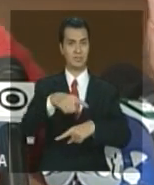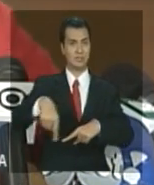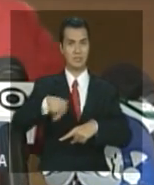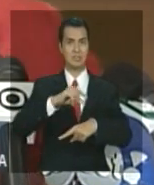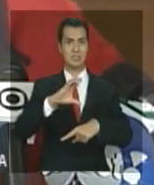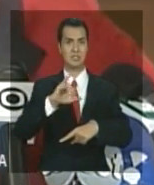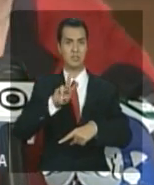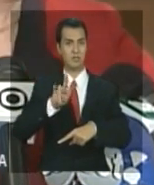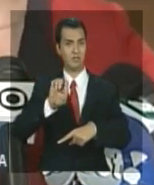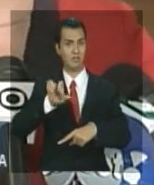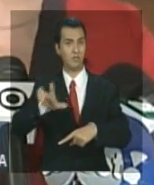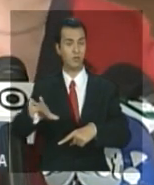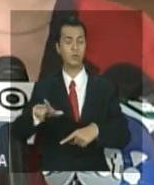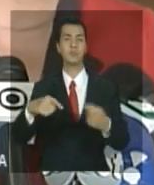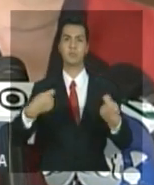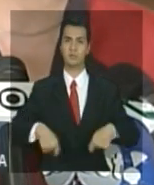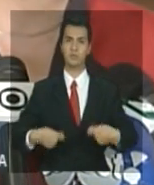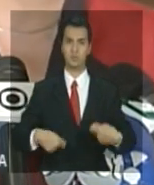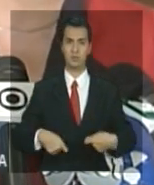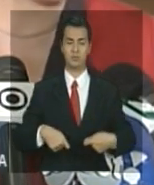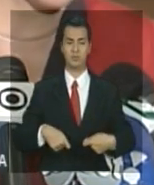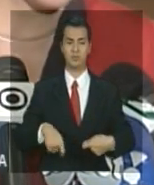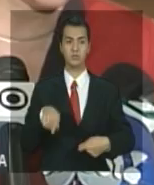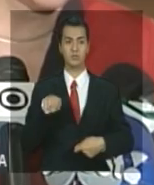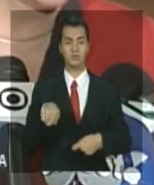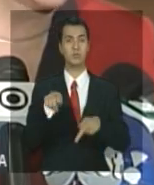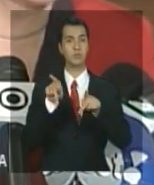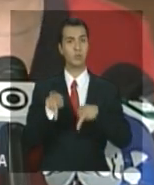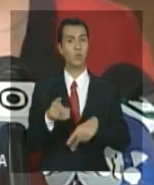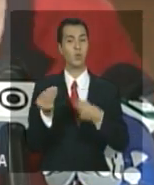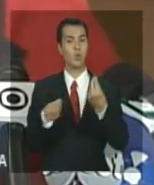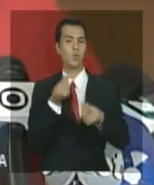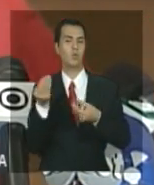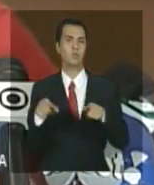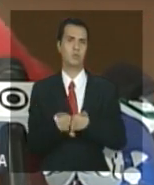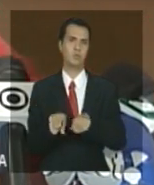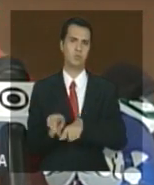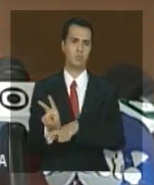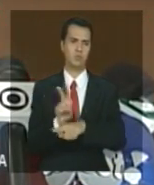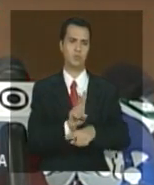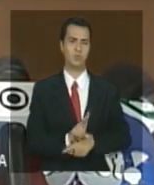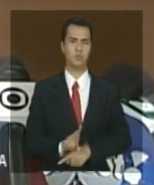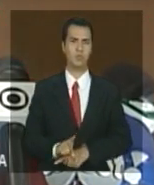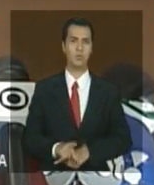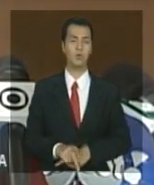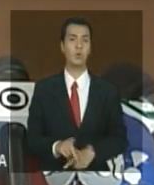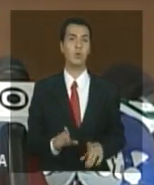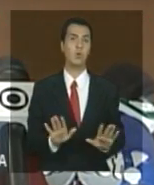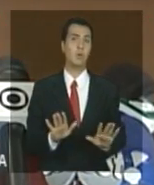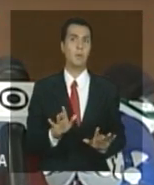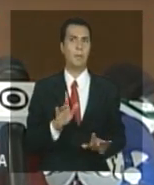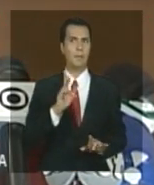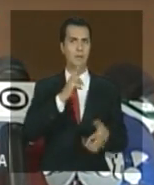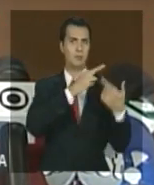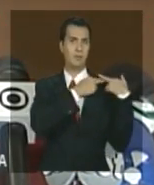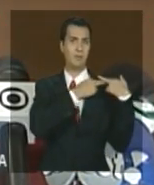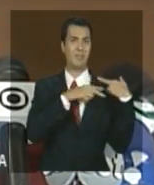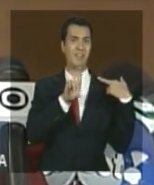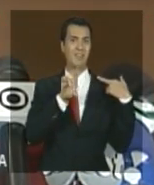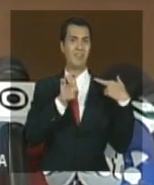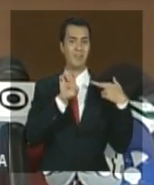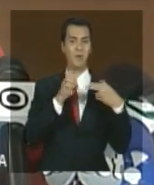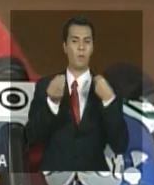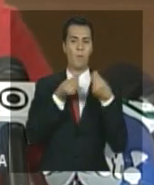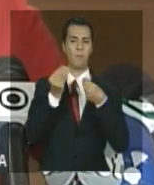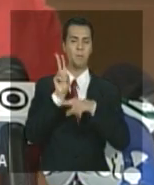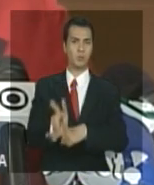responsabilidade também ao proteger populações civis. Né? Não é só essa responsabilidade de proteger, mas